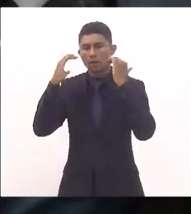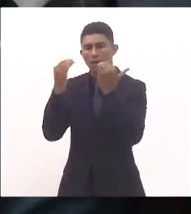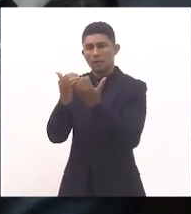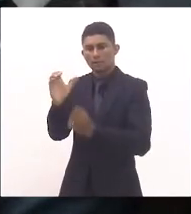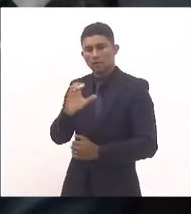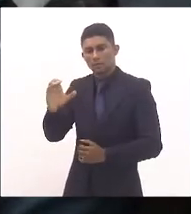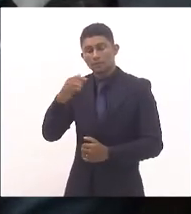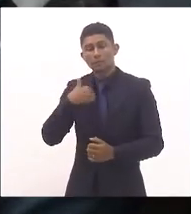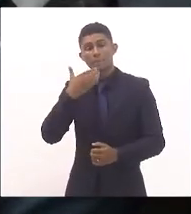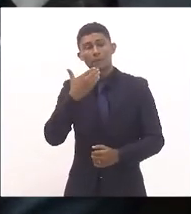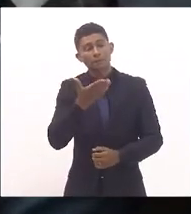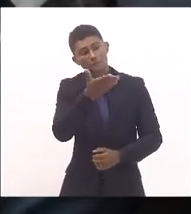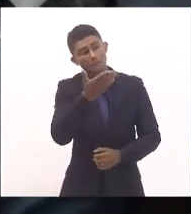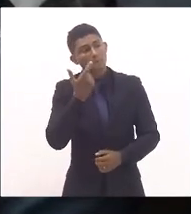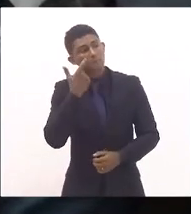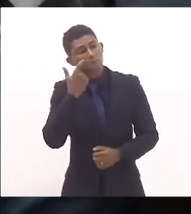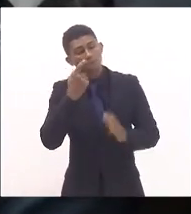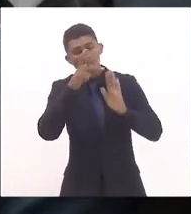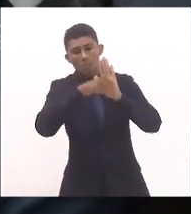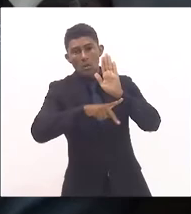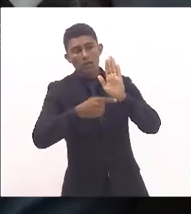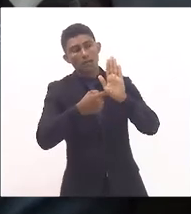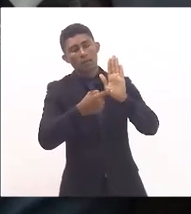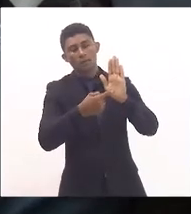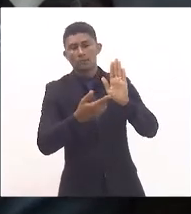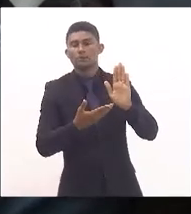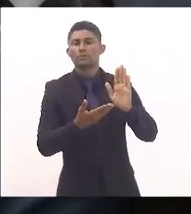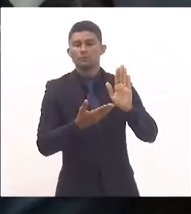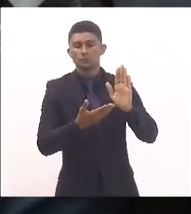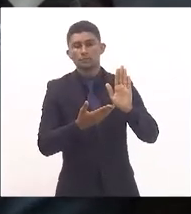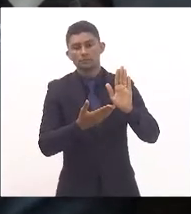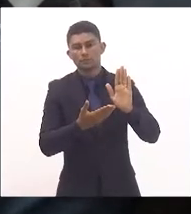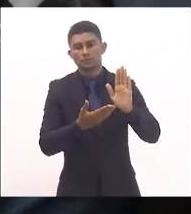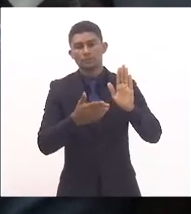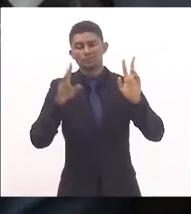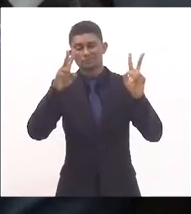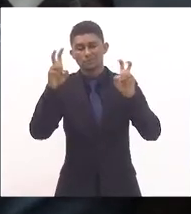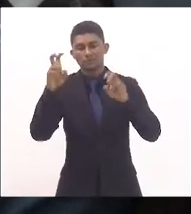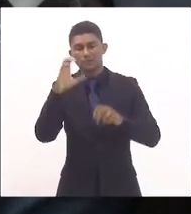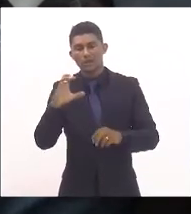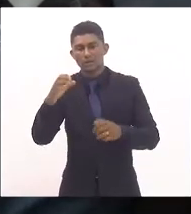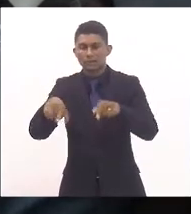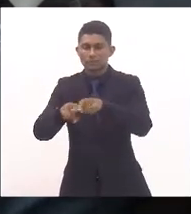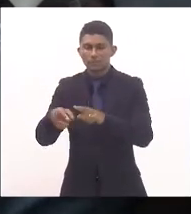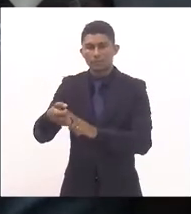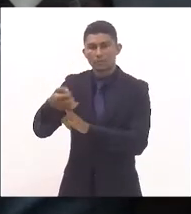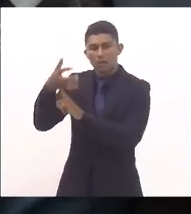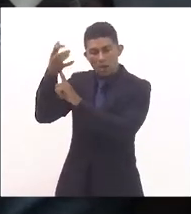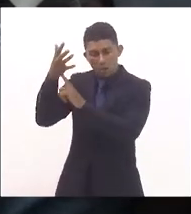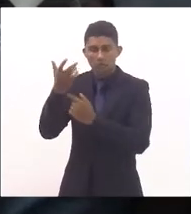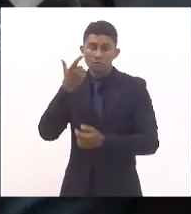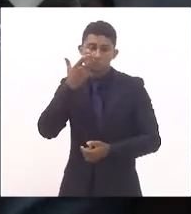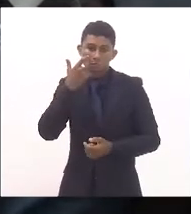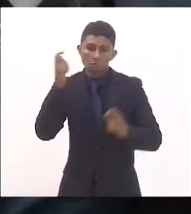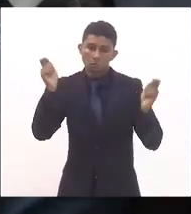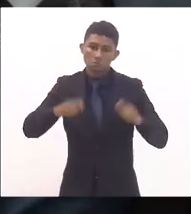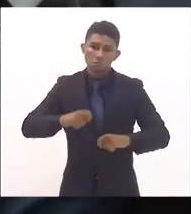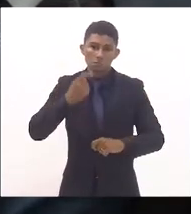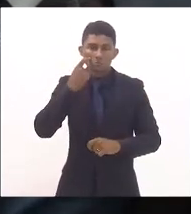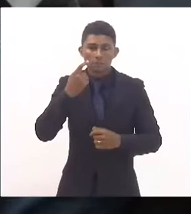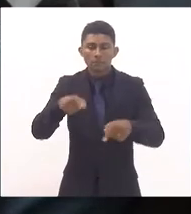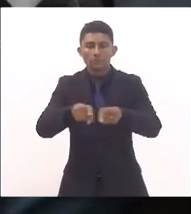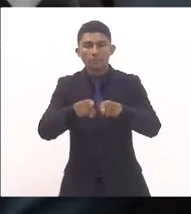Vossa Excelência que a gente pudesse examinar esse projeto de resolução em torno do tema da ciência e tecnologia, se a gente conseguir. E